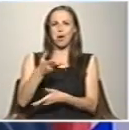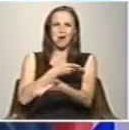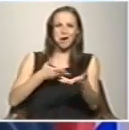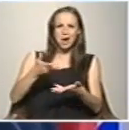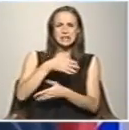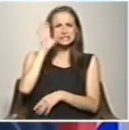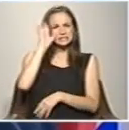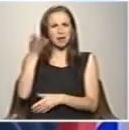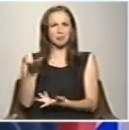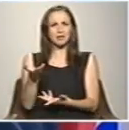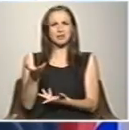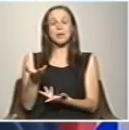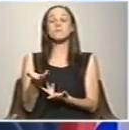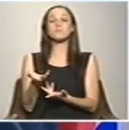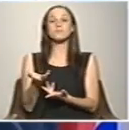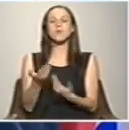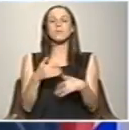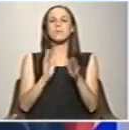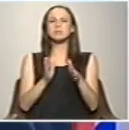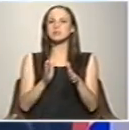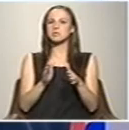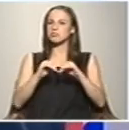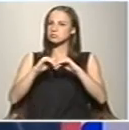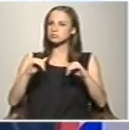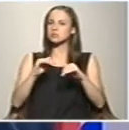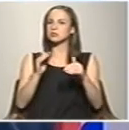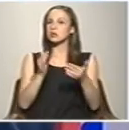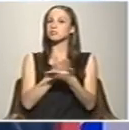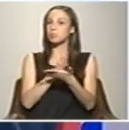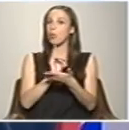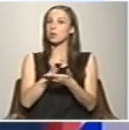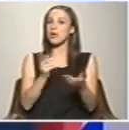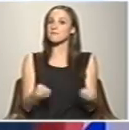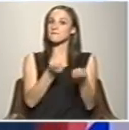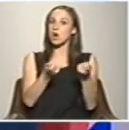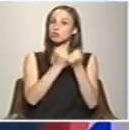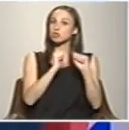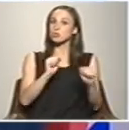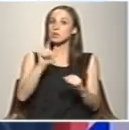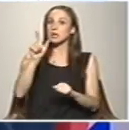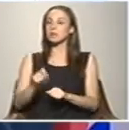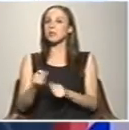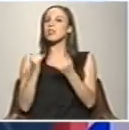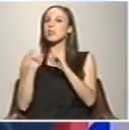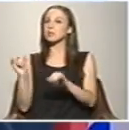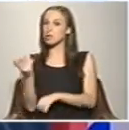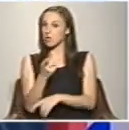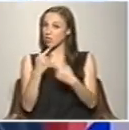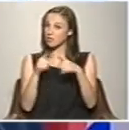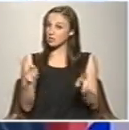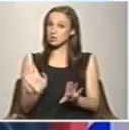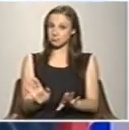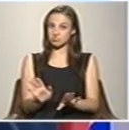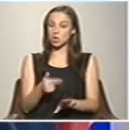E, portanto, aí há que fazer uma distinção clara entre o que é a promoção da autonomia e a promoção da independência. Eu posso precisar